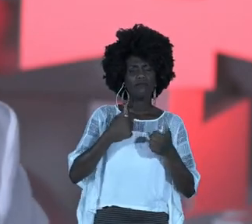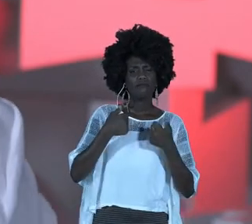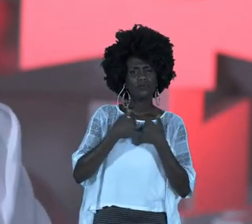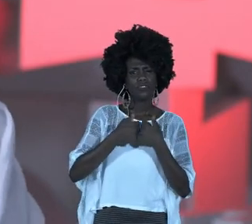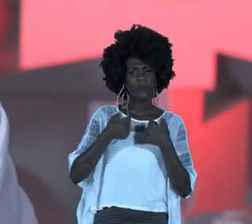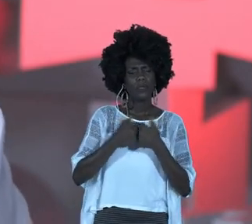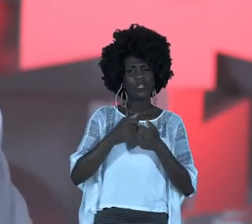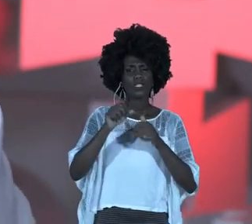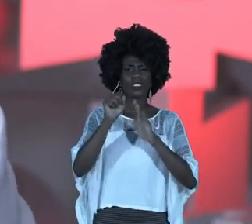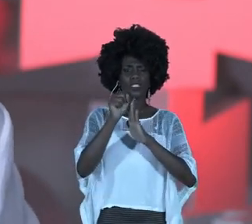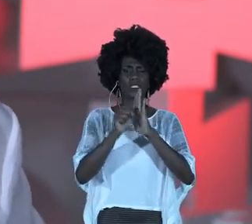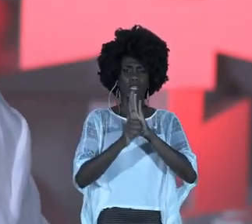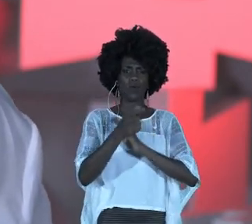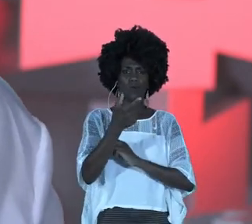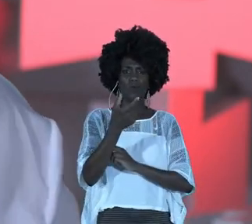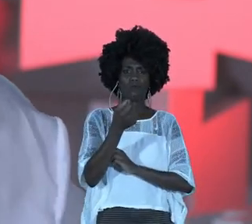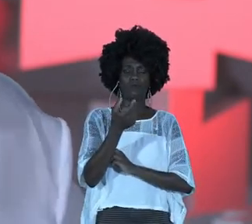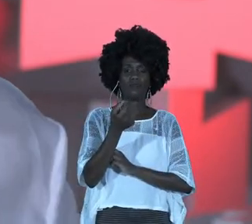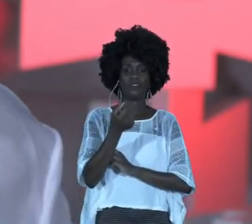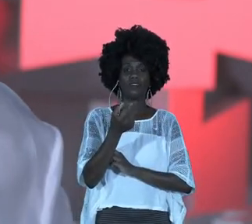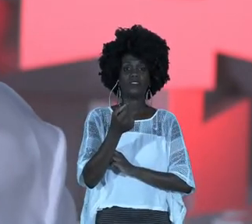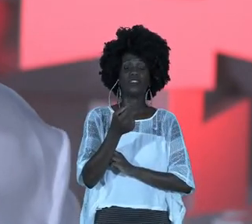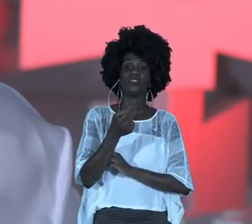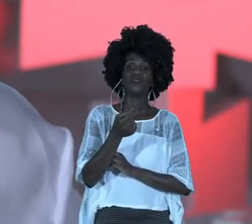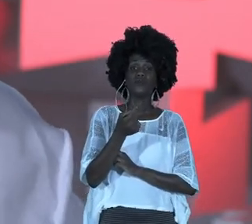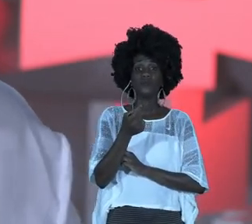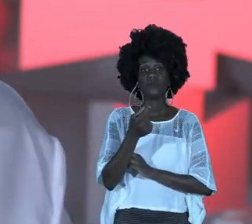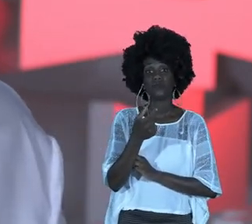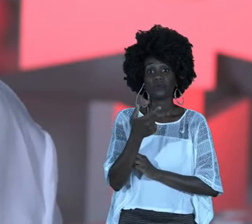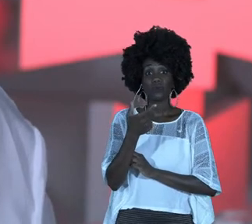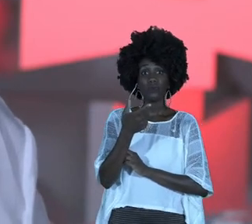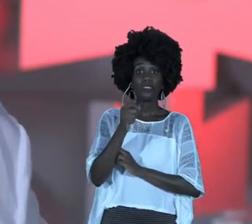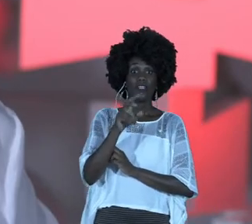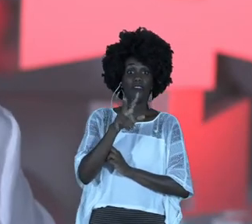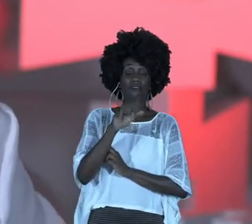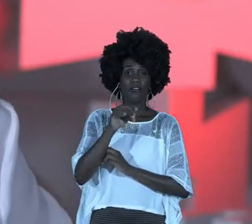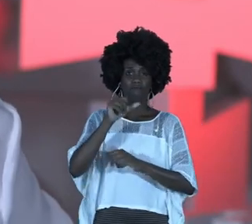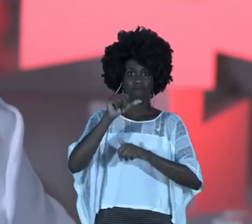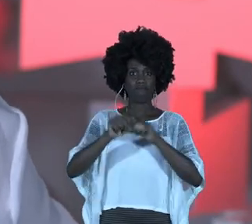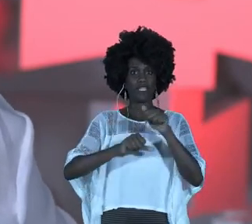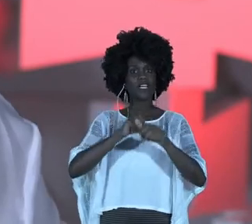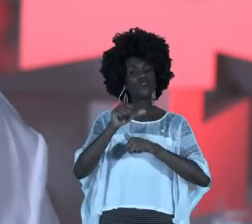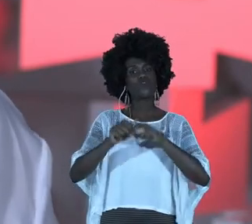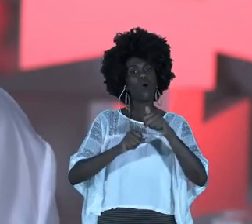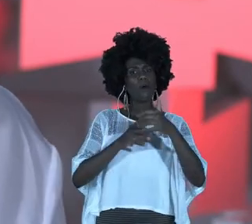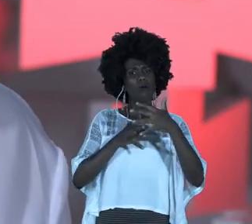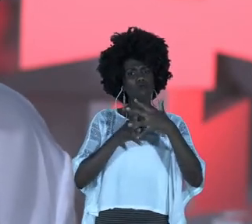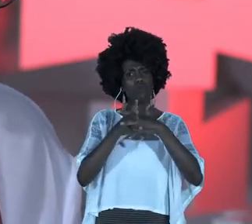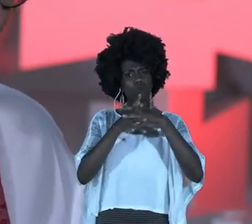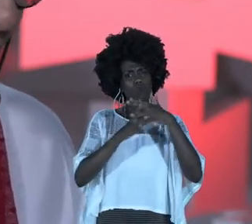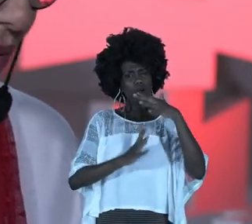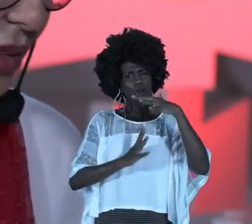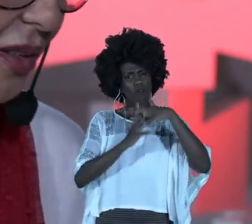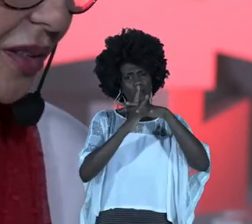do século XX, que vão rompendo, vão transformando esse espaço,